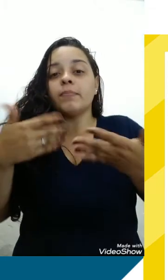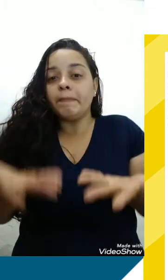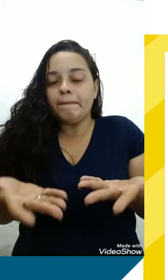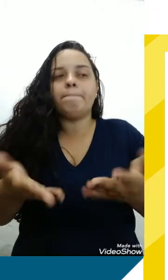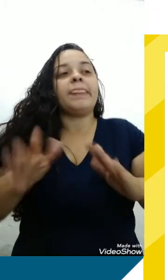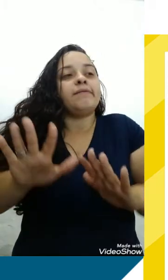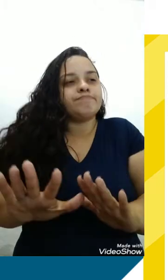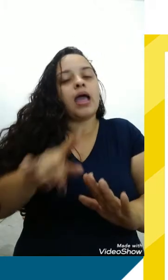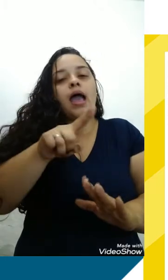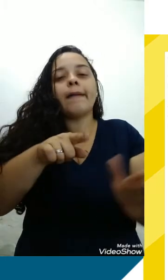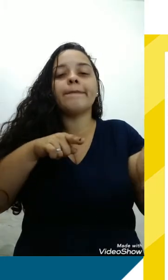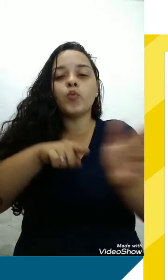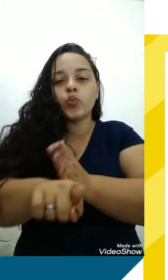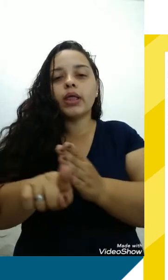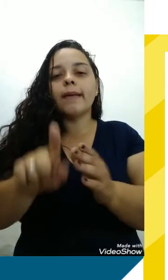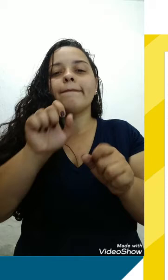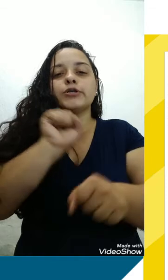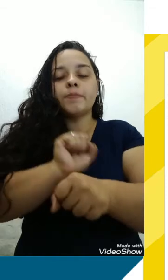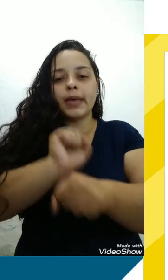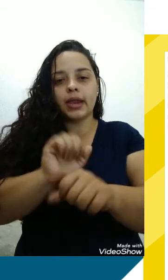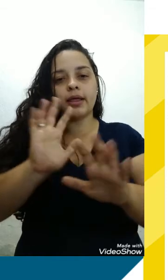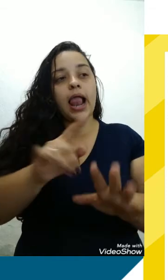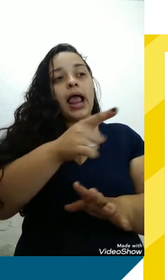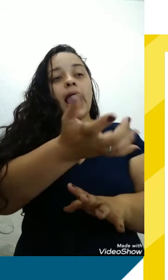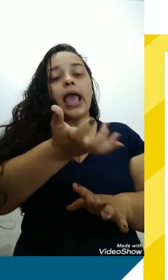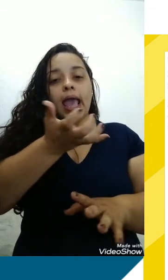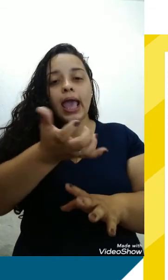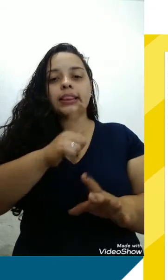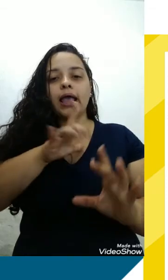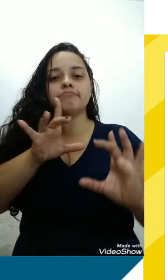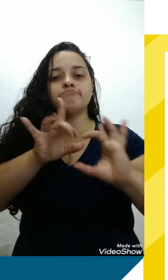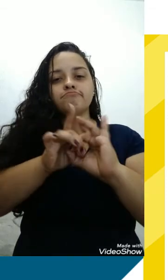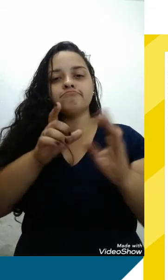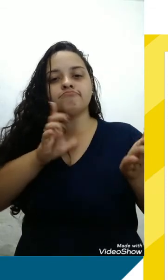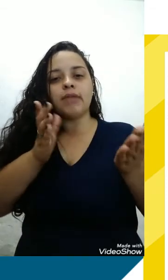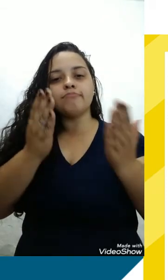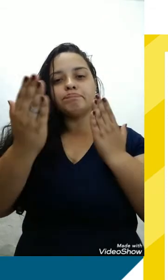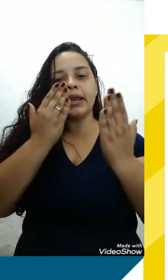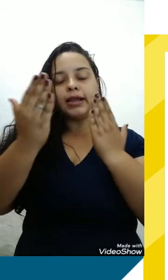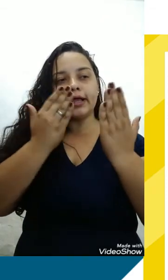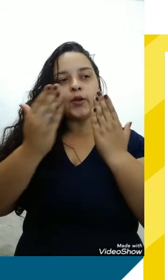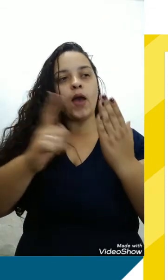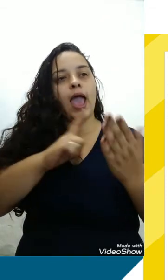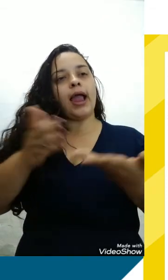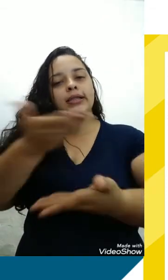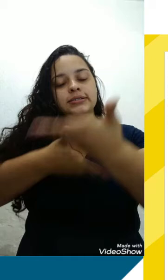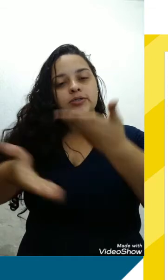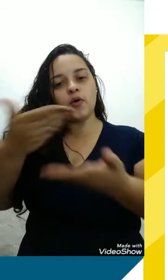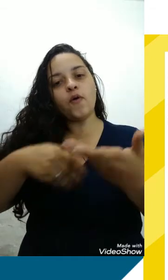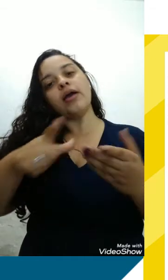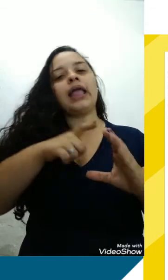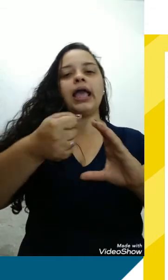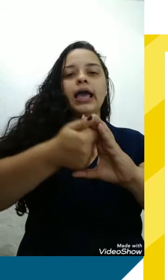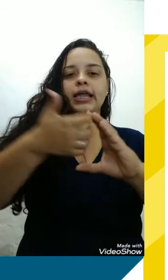questão espera que a gente faça? Ela quer que se estabeleça um paralelo, uma relação entre a característica que